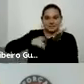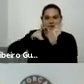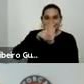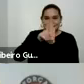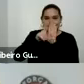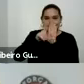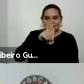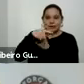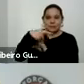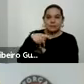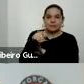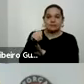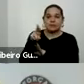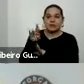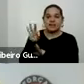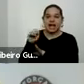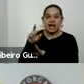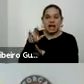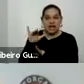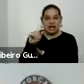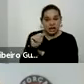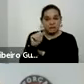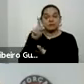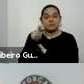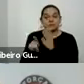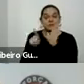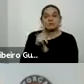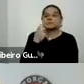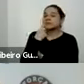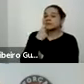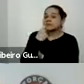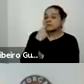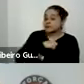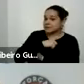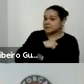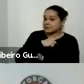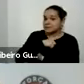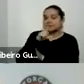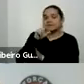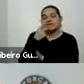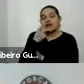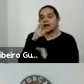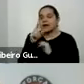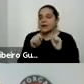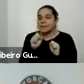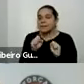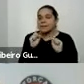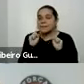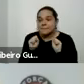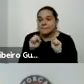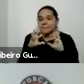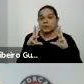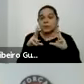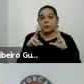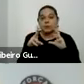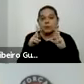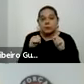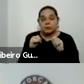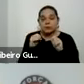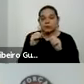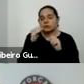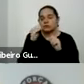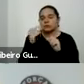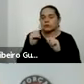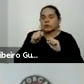na última sexta-feira, que permite que basicamente todos os setores, com raríssimas